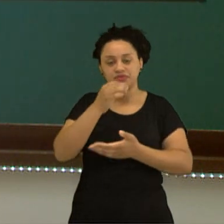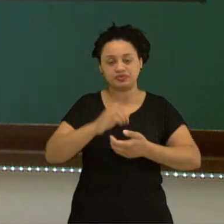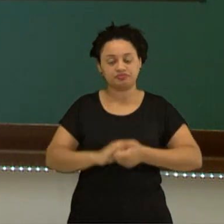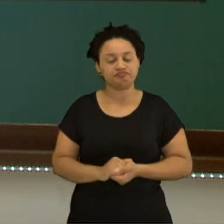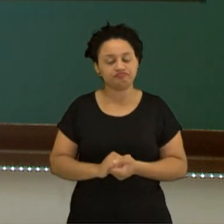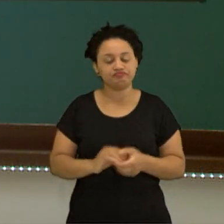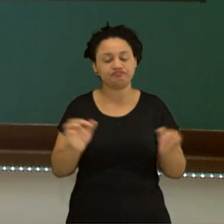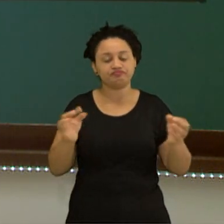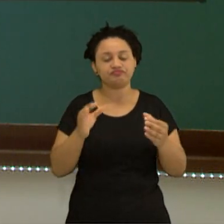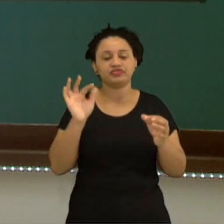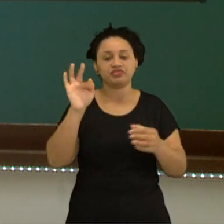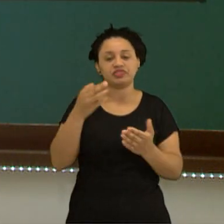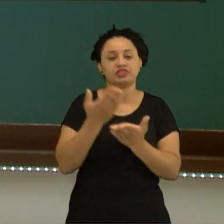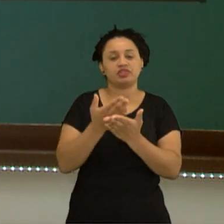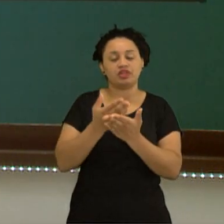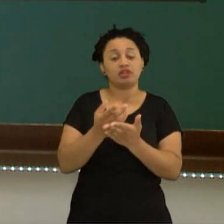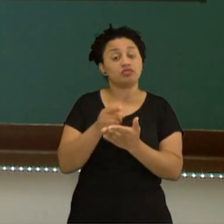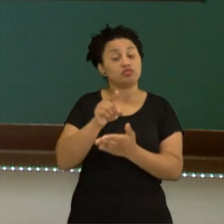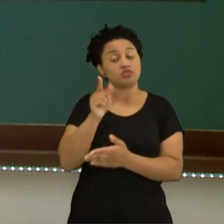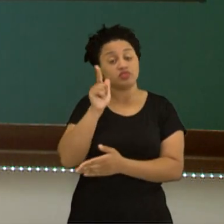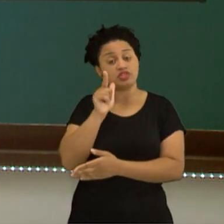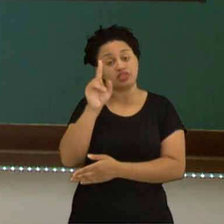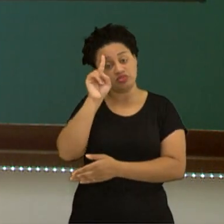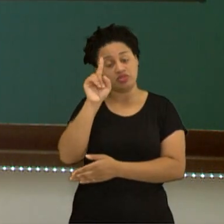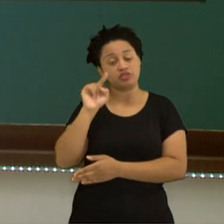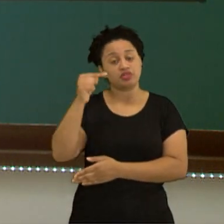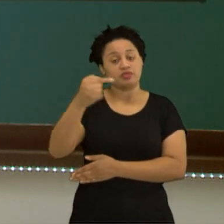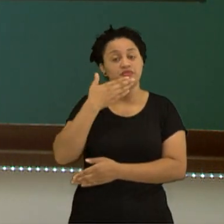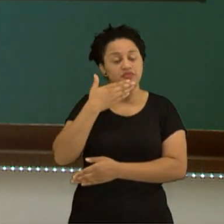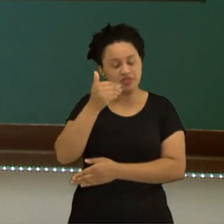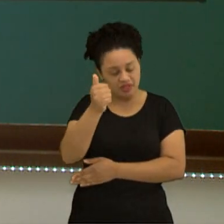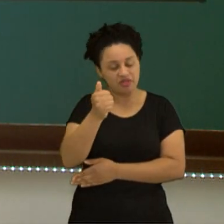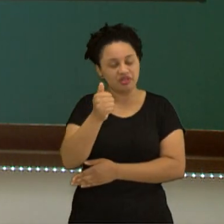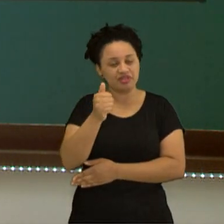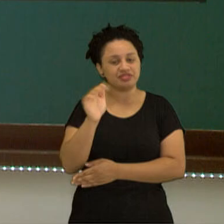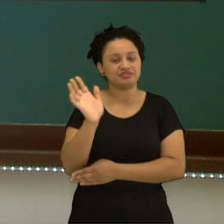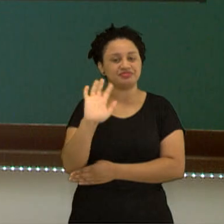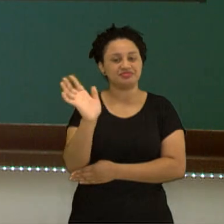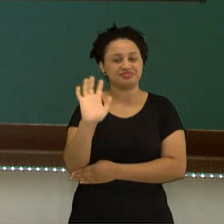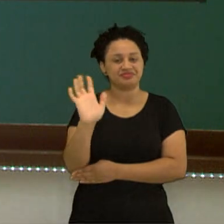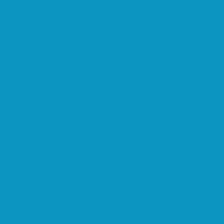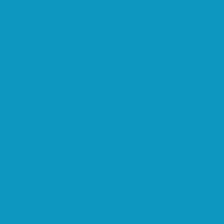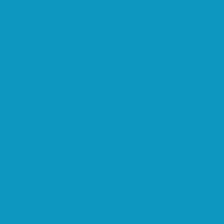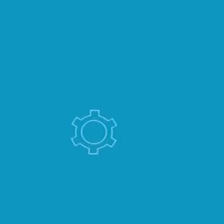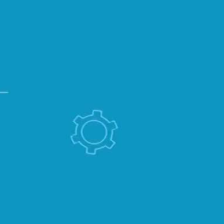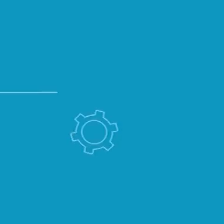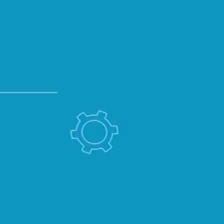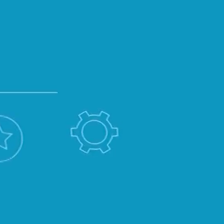Chegamos ao fim, desejo a você dias melhores, continue bem e até a próxima!